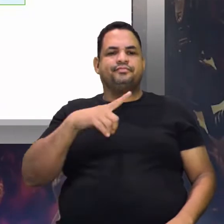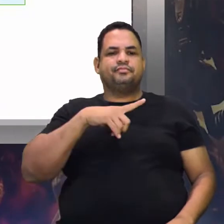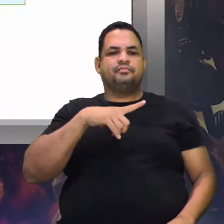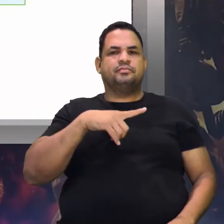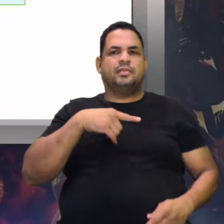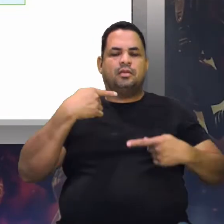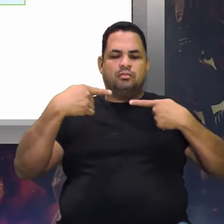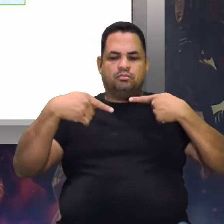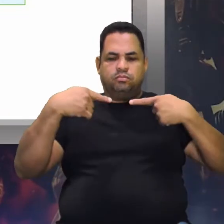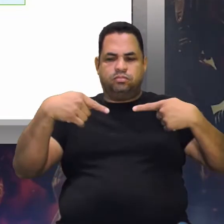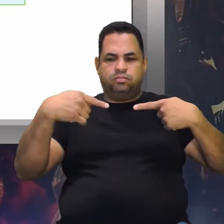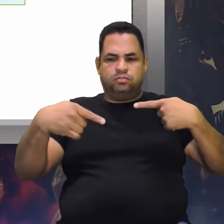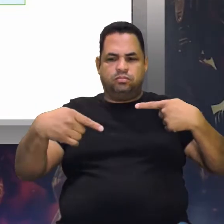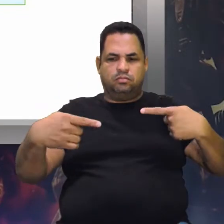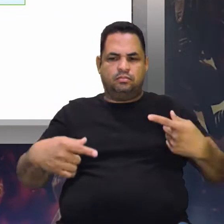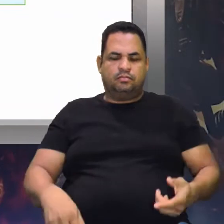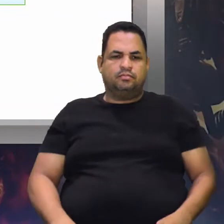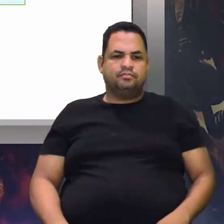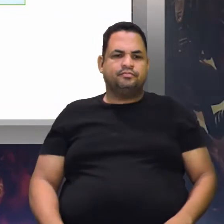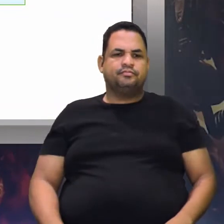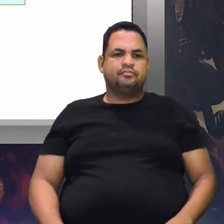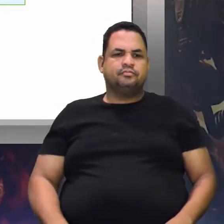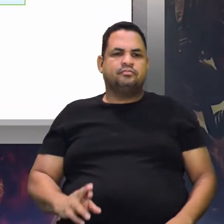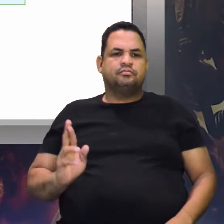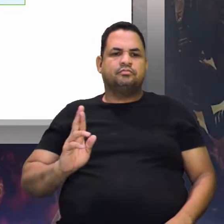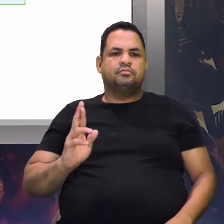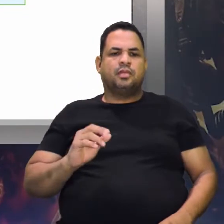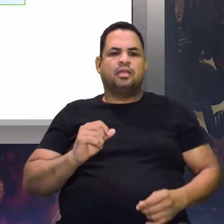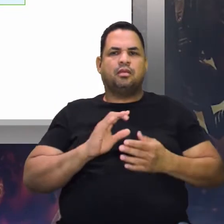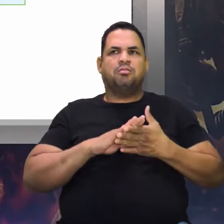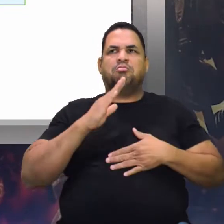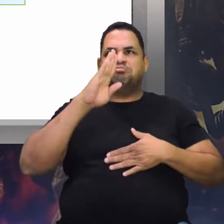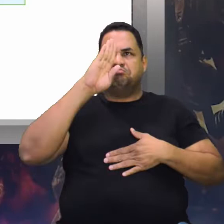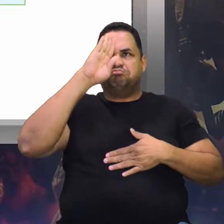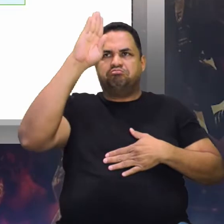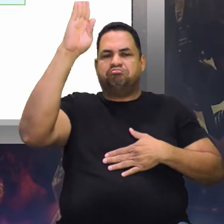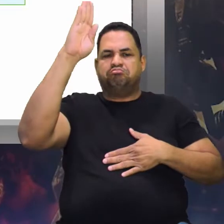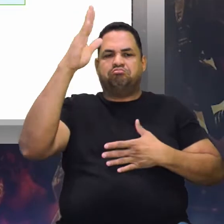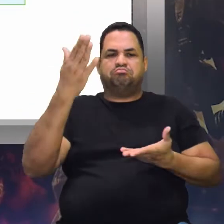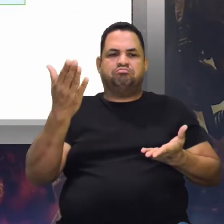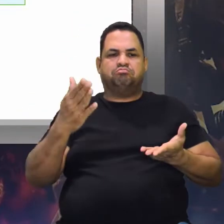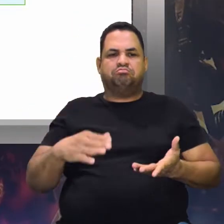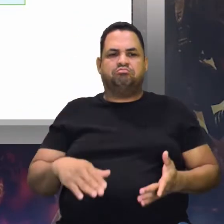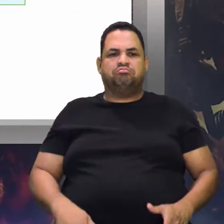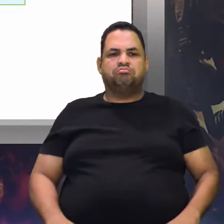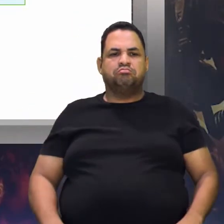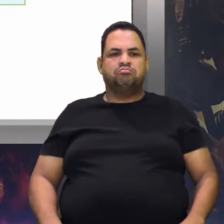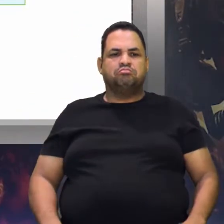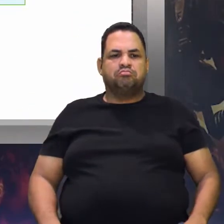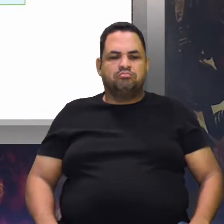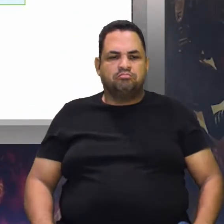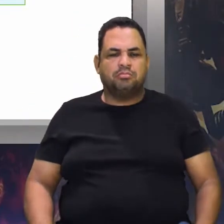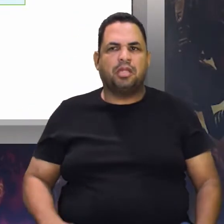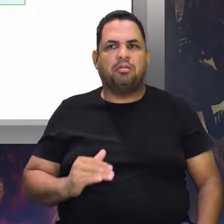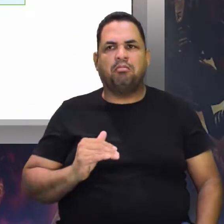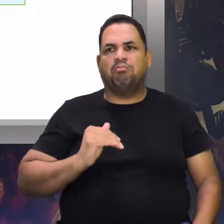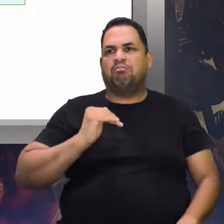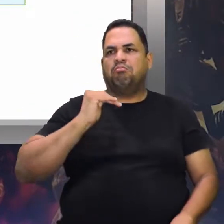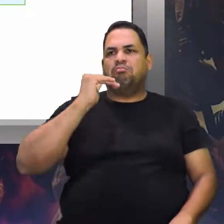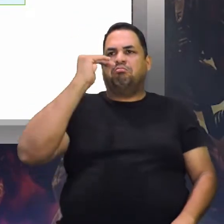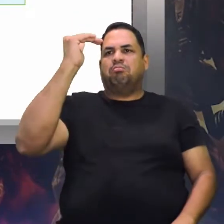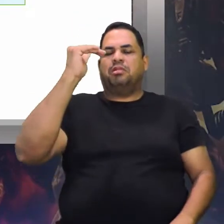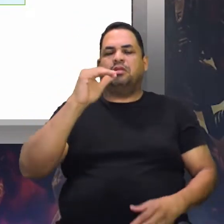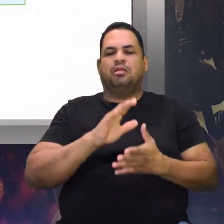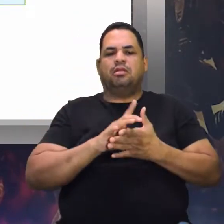discussão de quem seria o maior. Quem seria o maior rio do